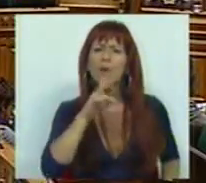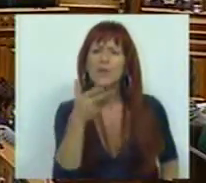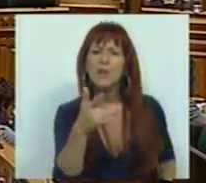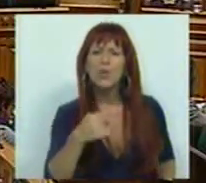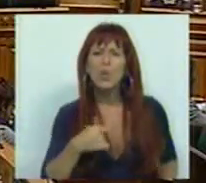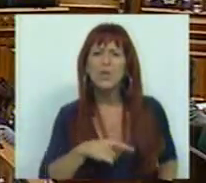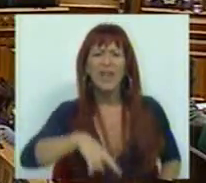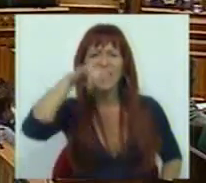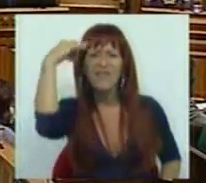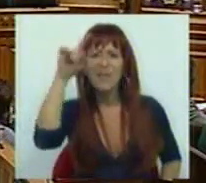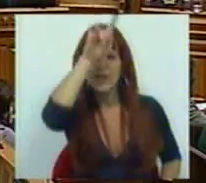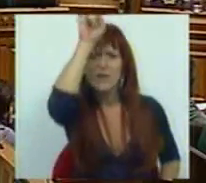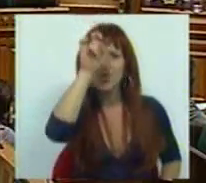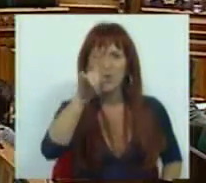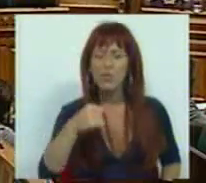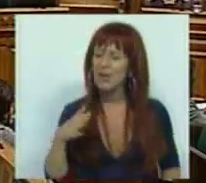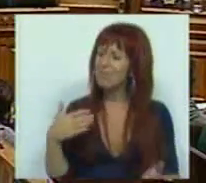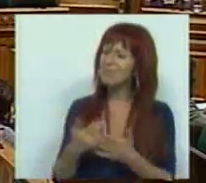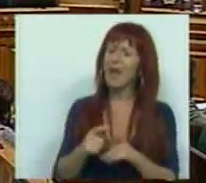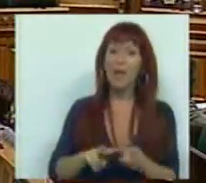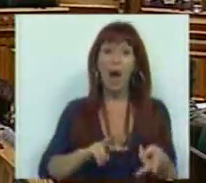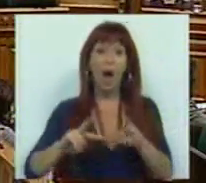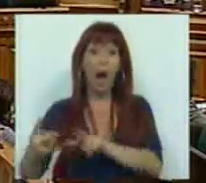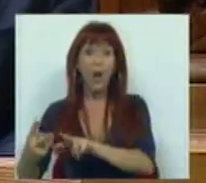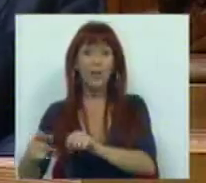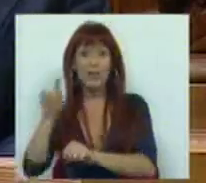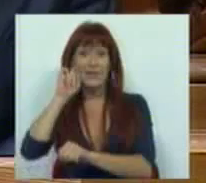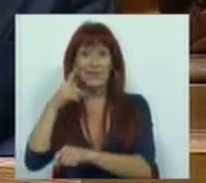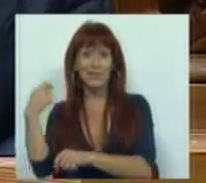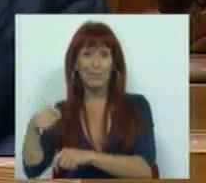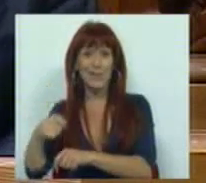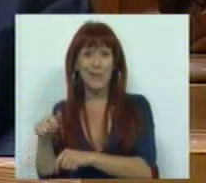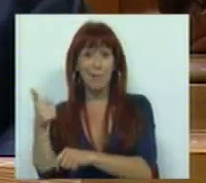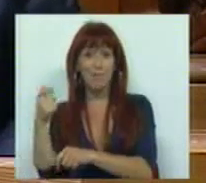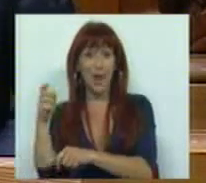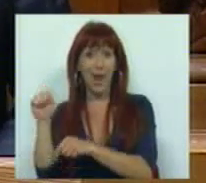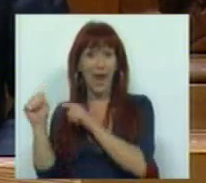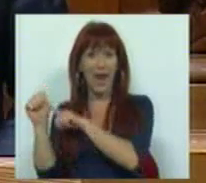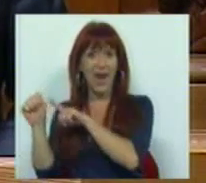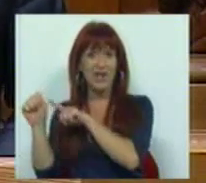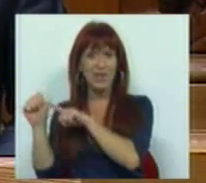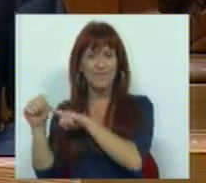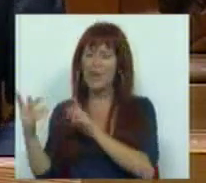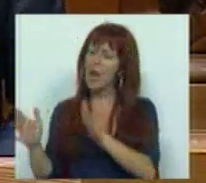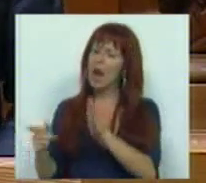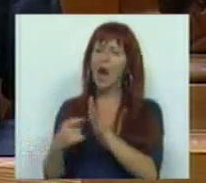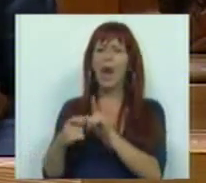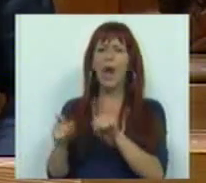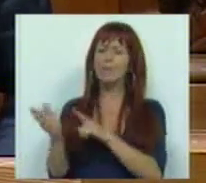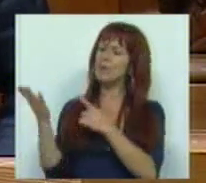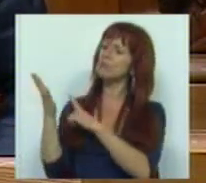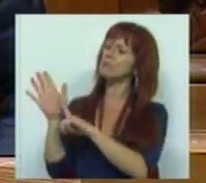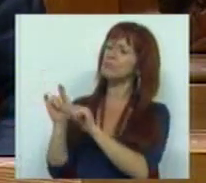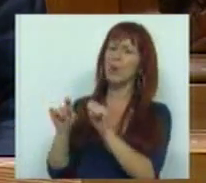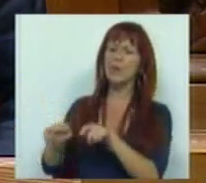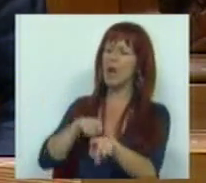esta difícil questão é dada pela alternativa preconizada pelo Presidente do BES. É preciso uma frente